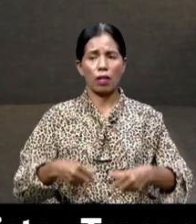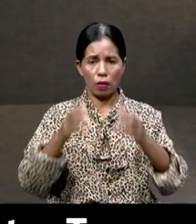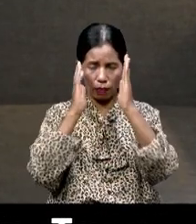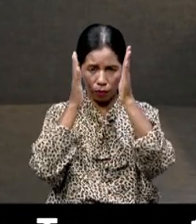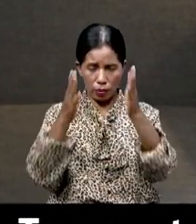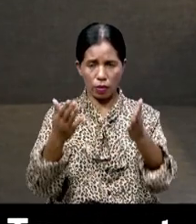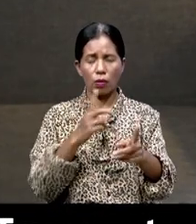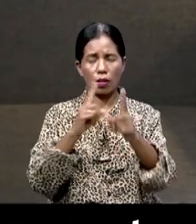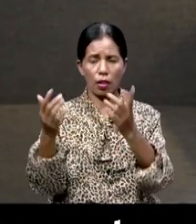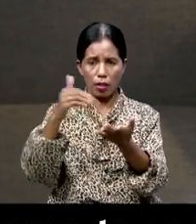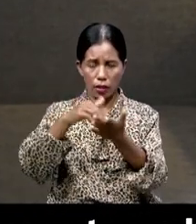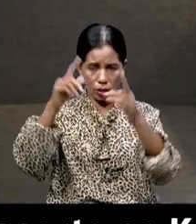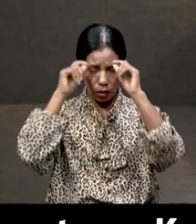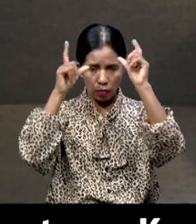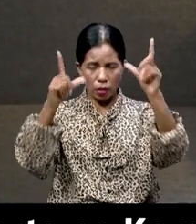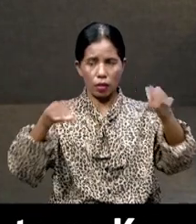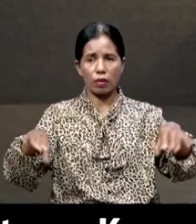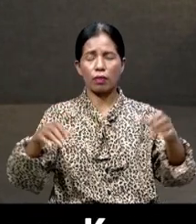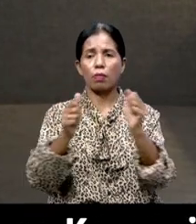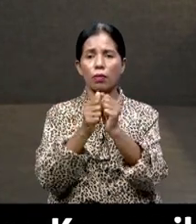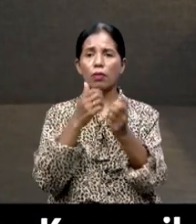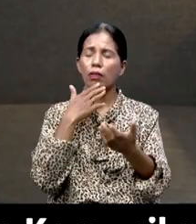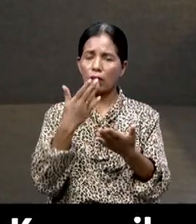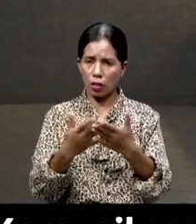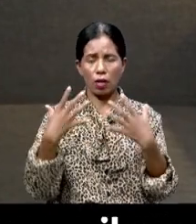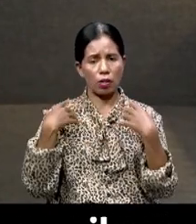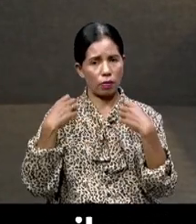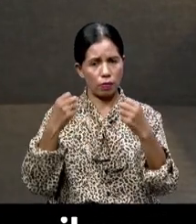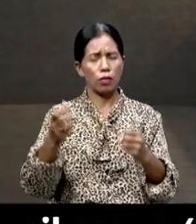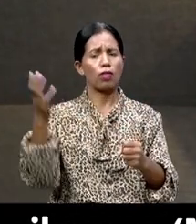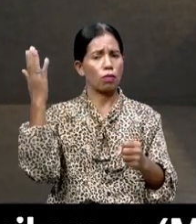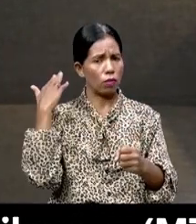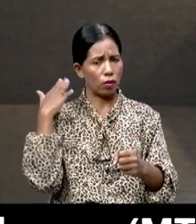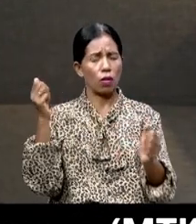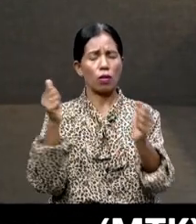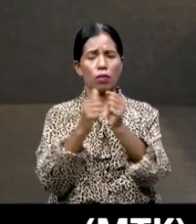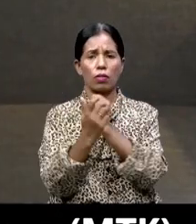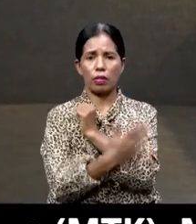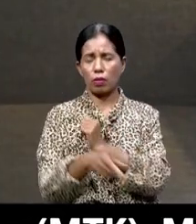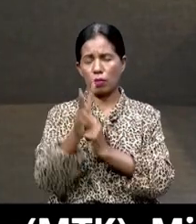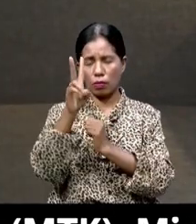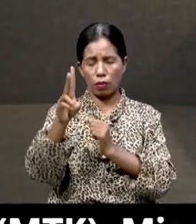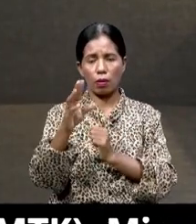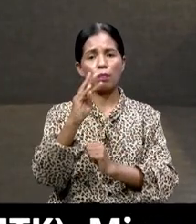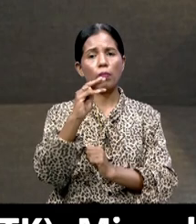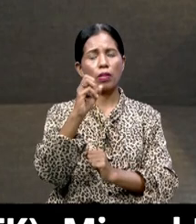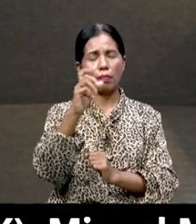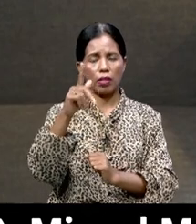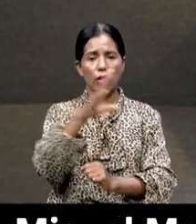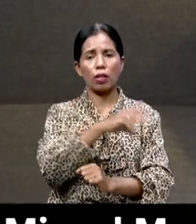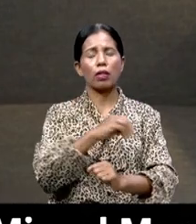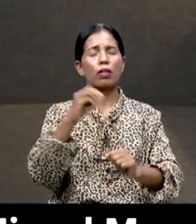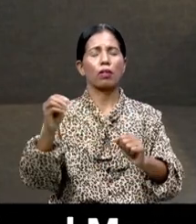consolida filofale, Timor-Leste, na relação na Becadia, forte, o Luquenan, o país ruana, Moçambique e Angola. Principalmente o